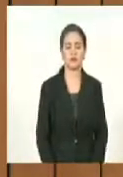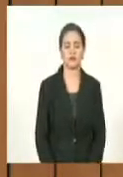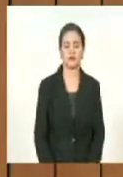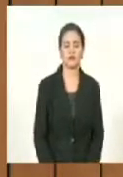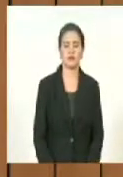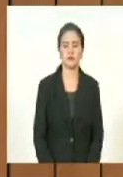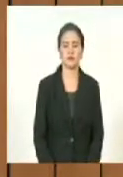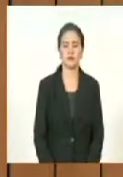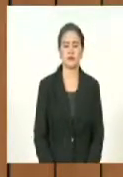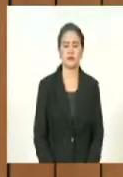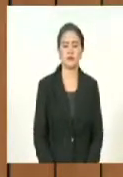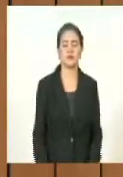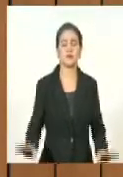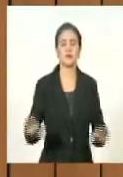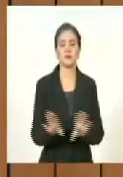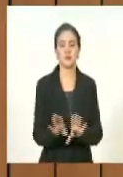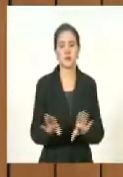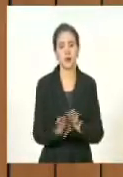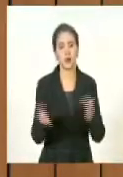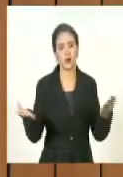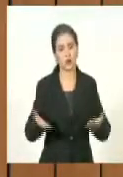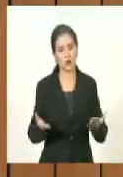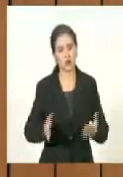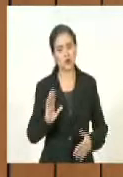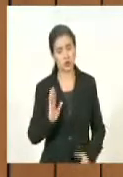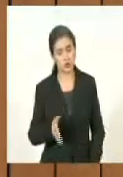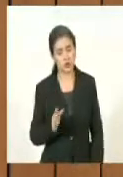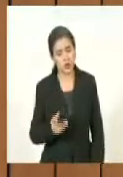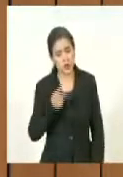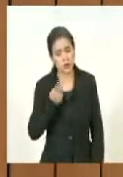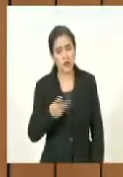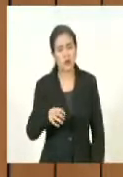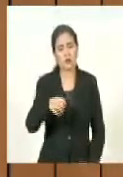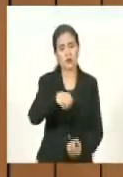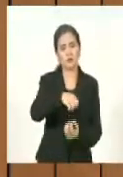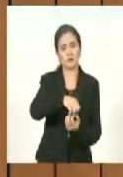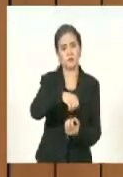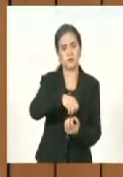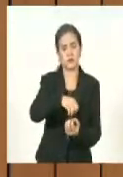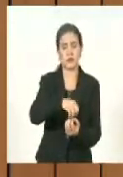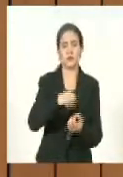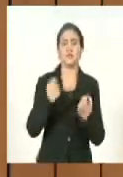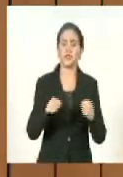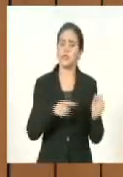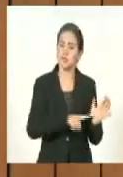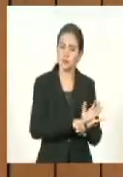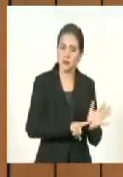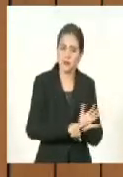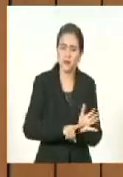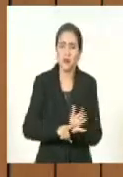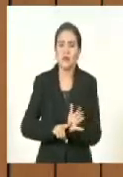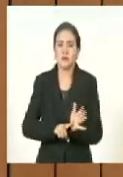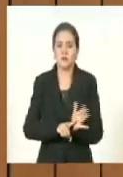como é o caso hoje que foi dito aqui, este caso do Detran, que precisa ser investigado,